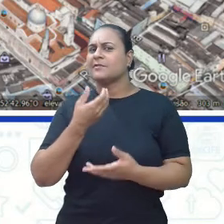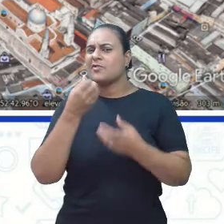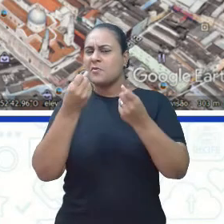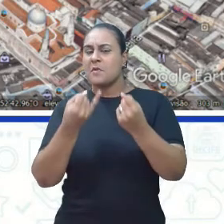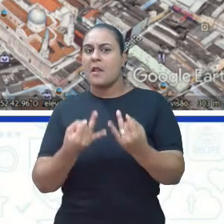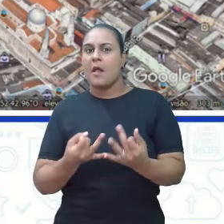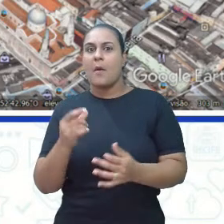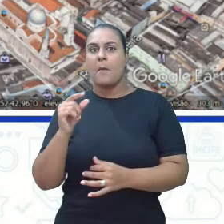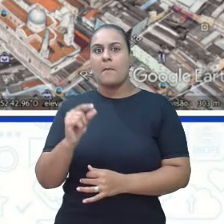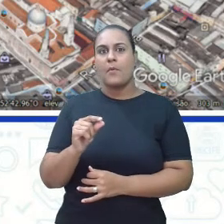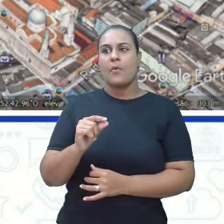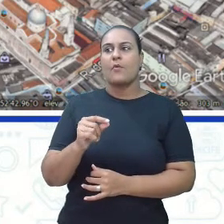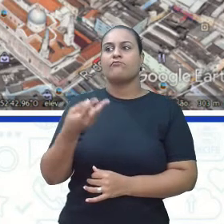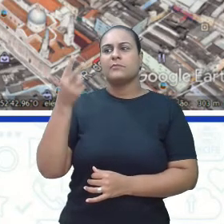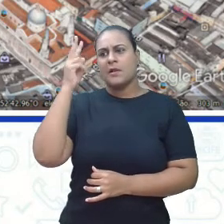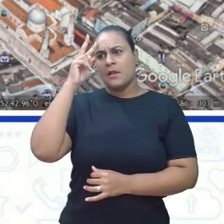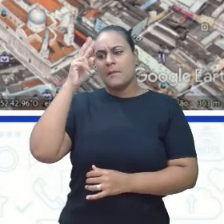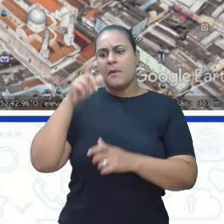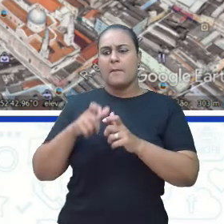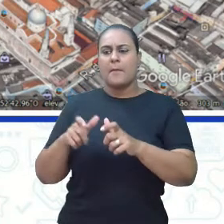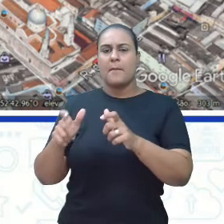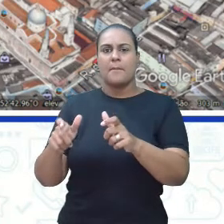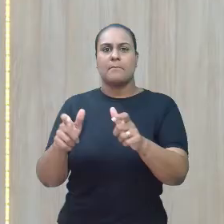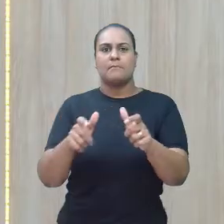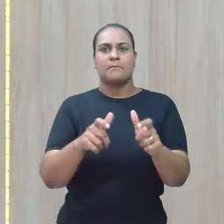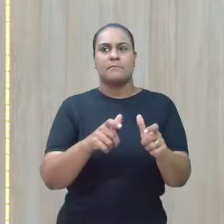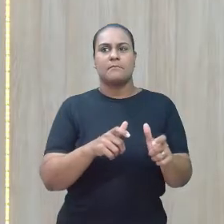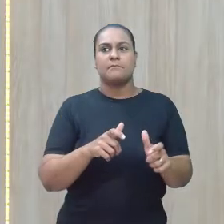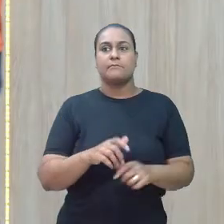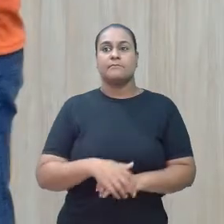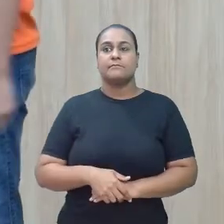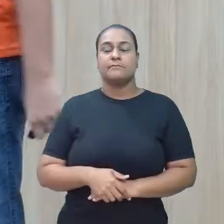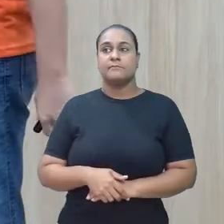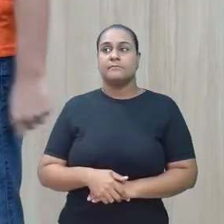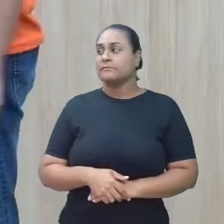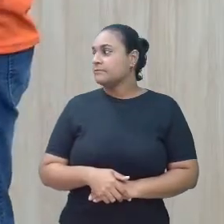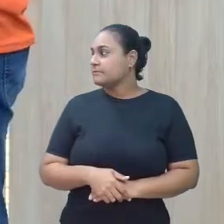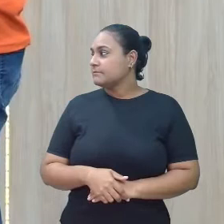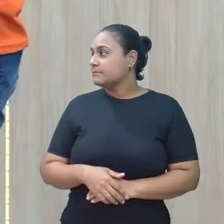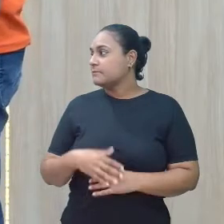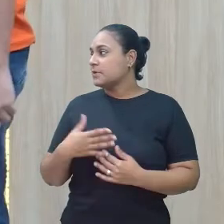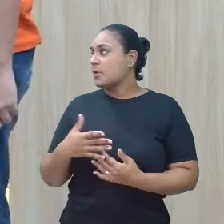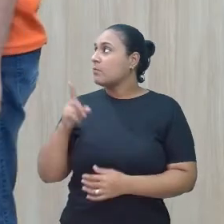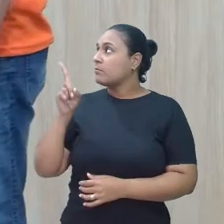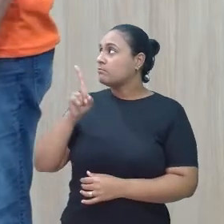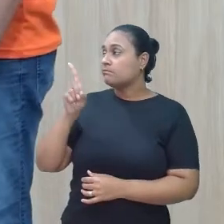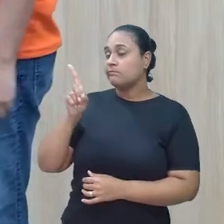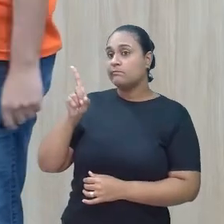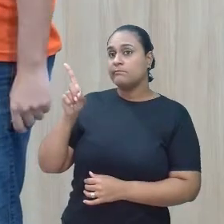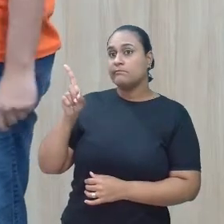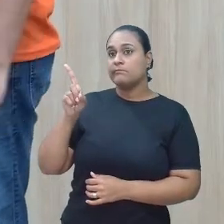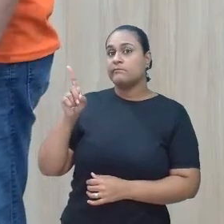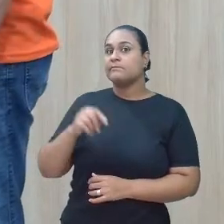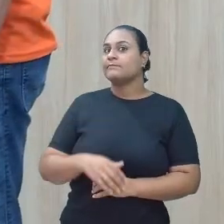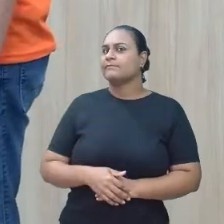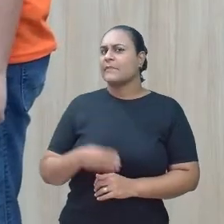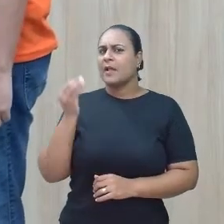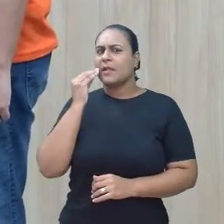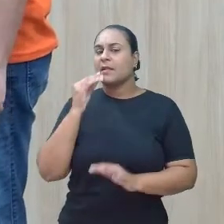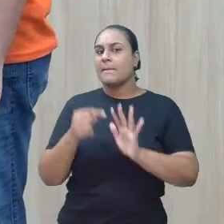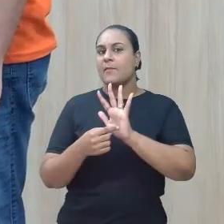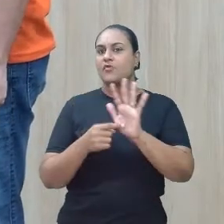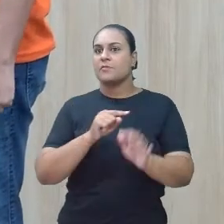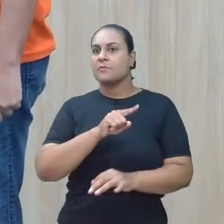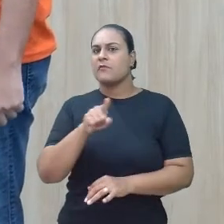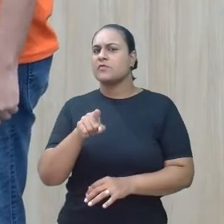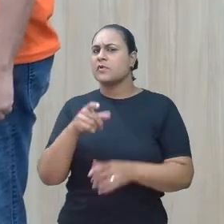até, né, lembrar alguns pontos aqui que a gente vai colocar. Tá? Então, esse mapa aqui eu tentei mostrar para vocês, né, basicamente onde é que fica esse